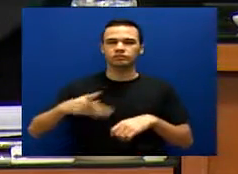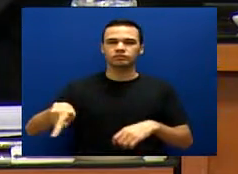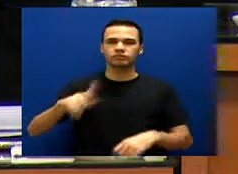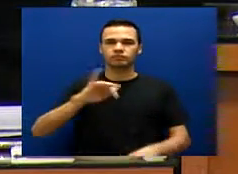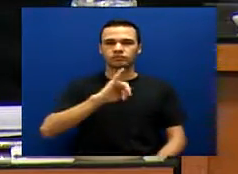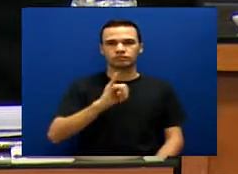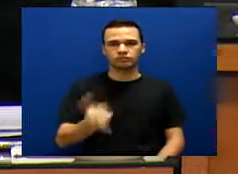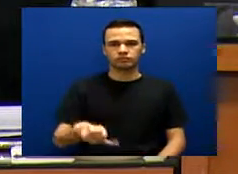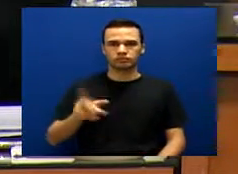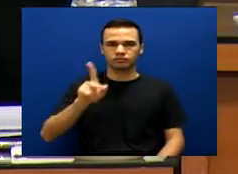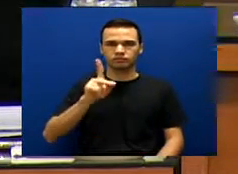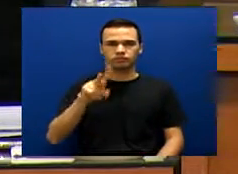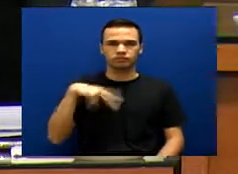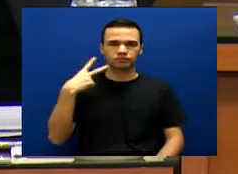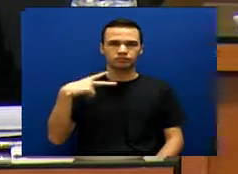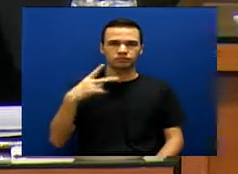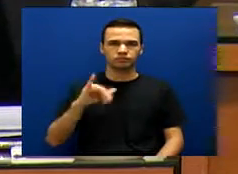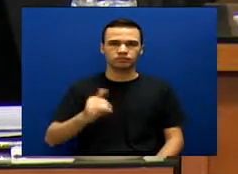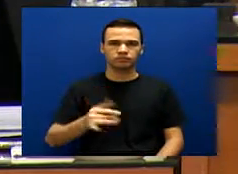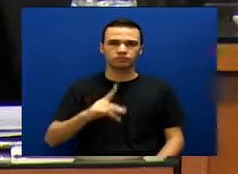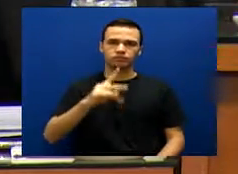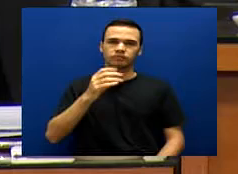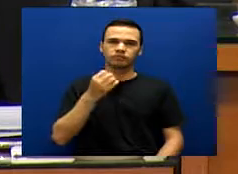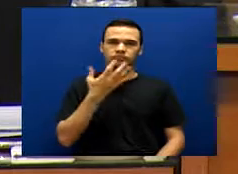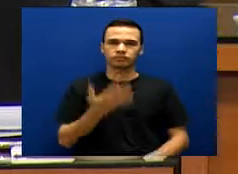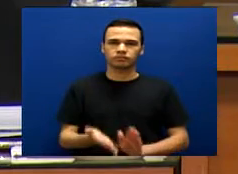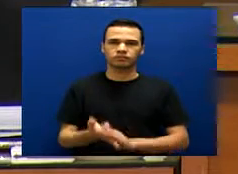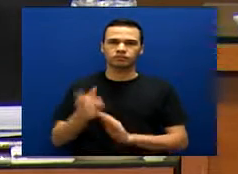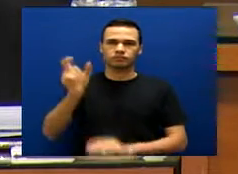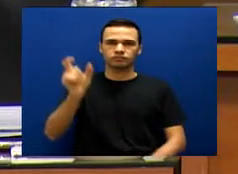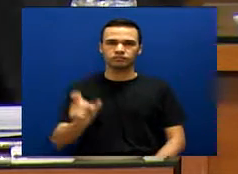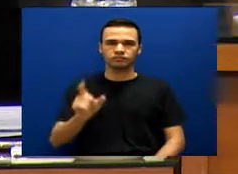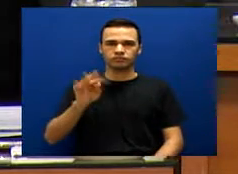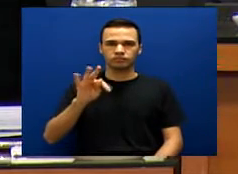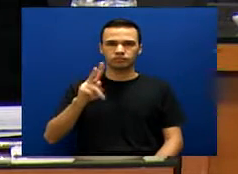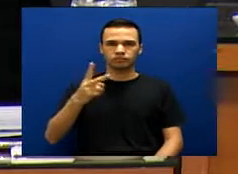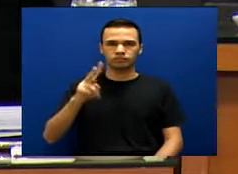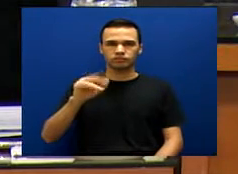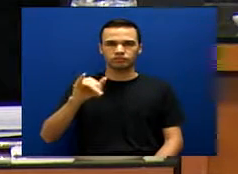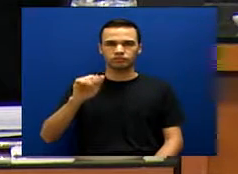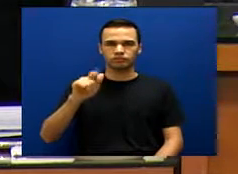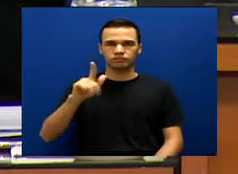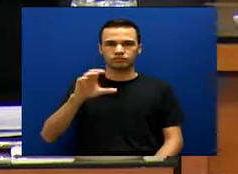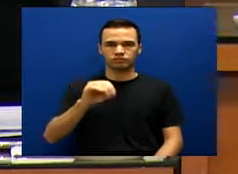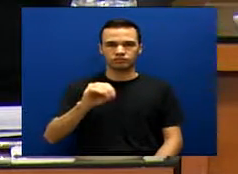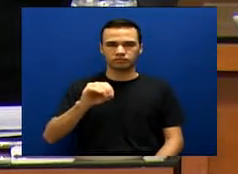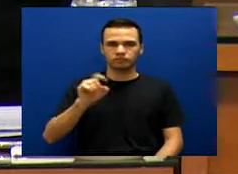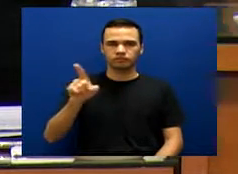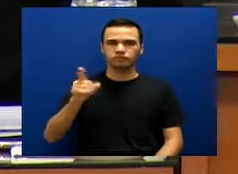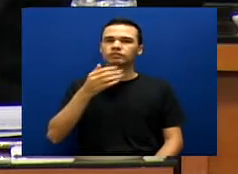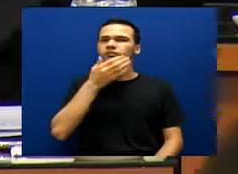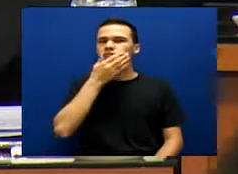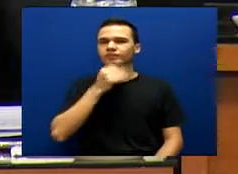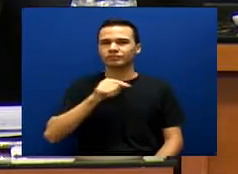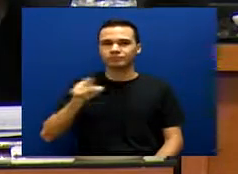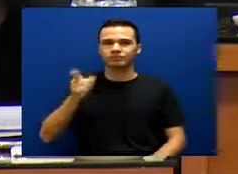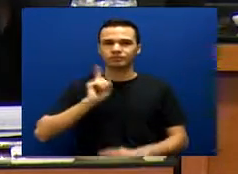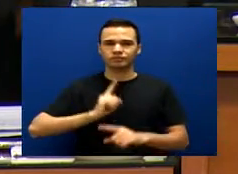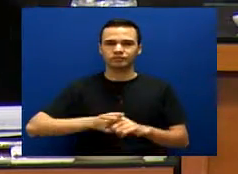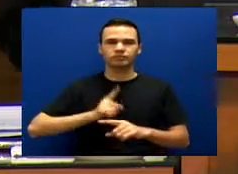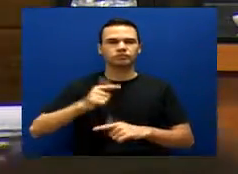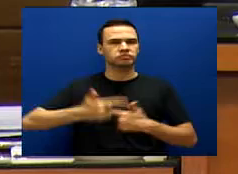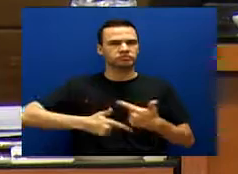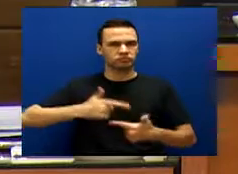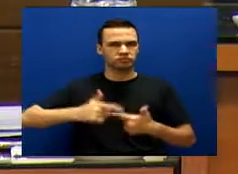Miranda. Votos e congratulações para o servidor municipal Tiago Tadeu Torres, o TTT, pela